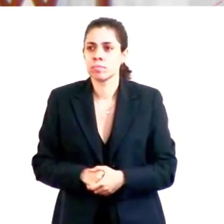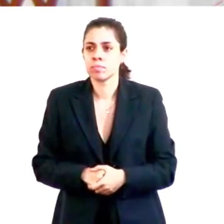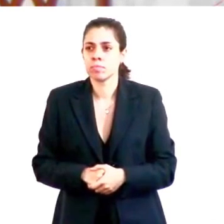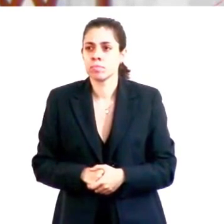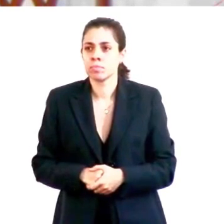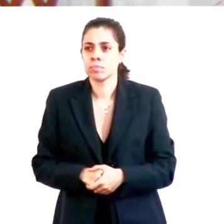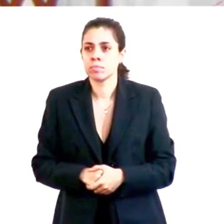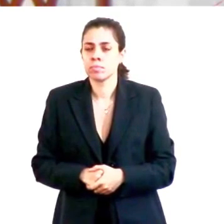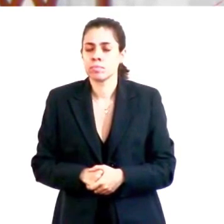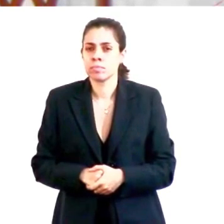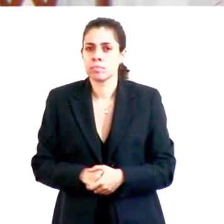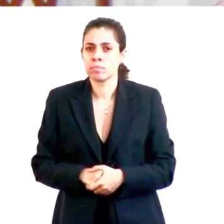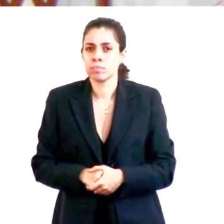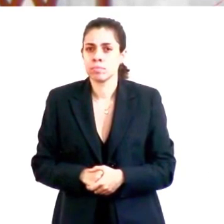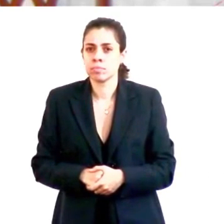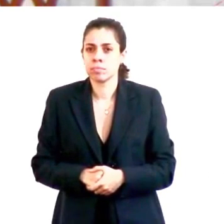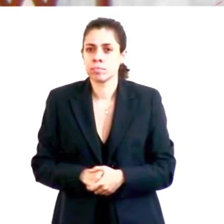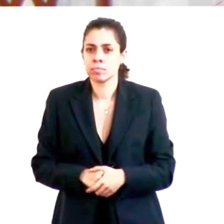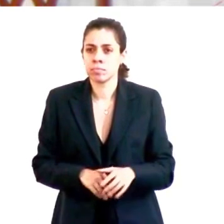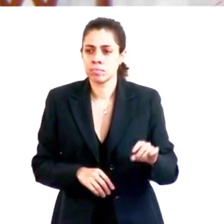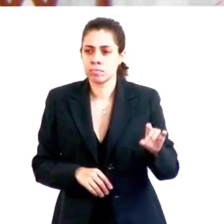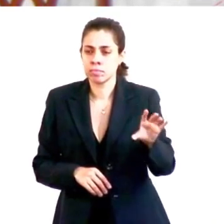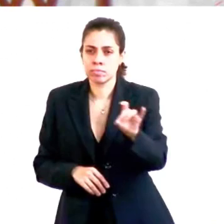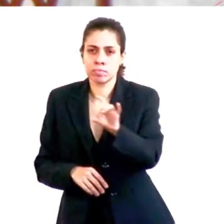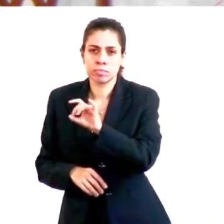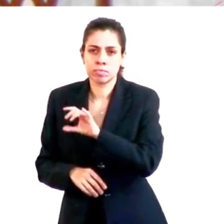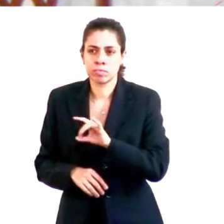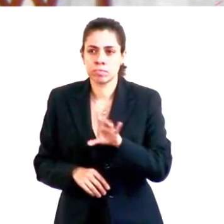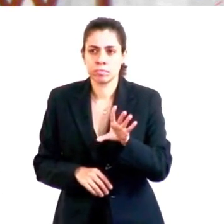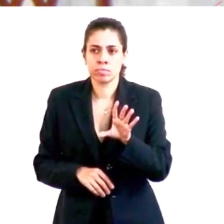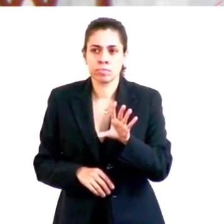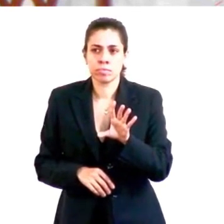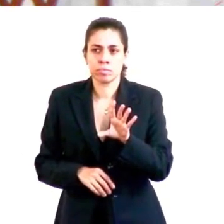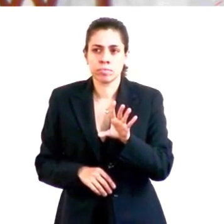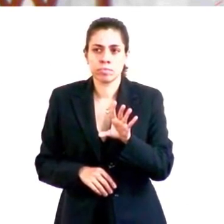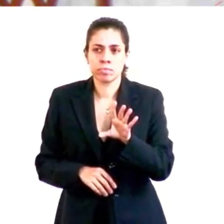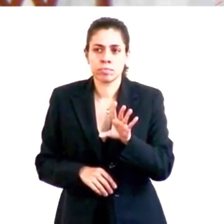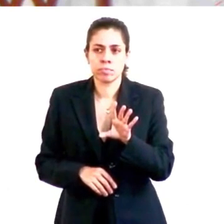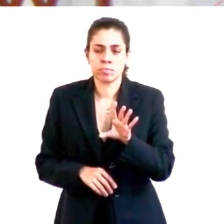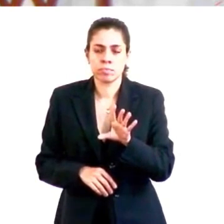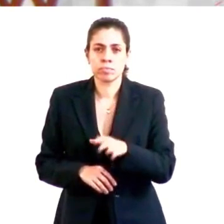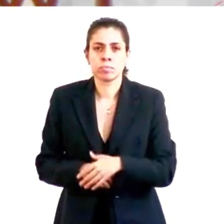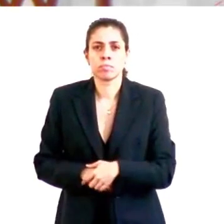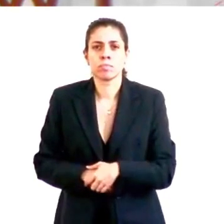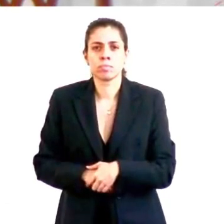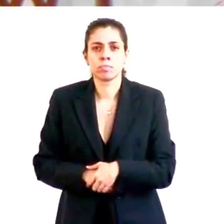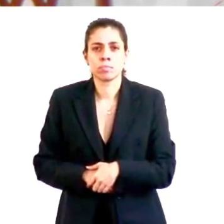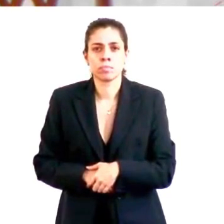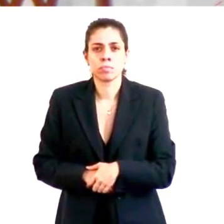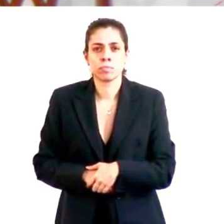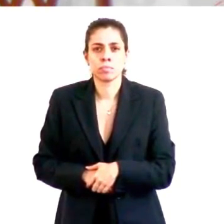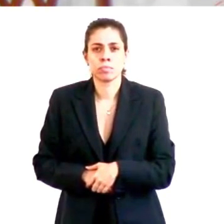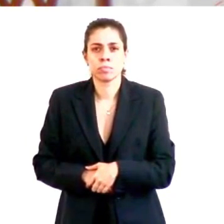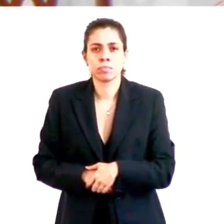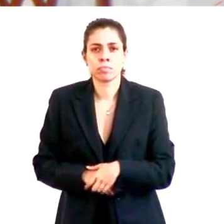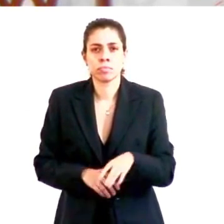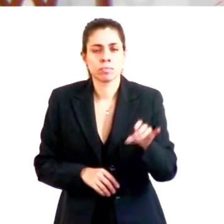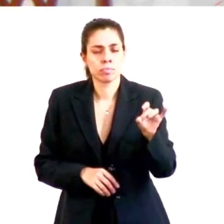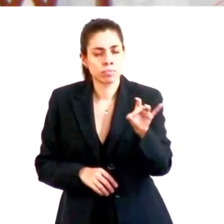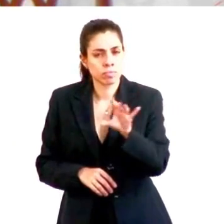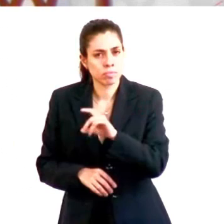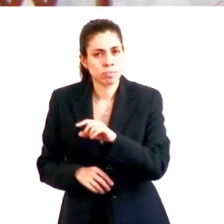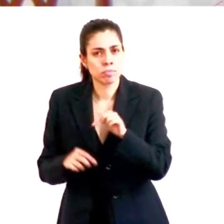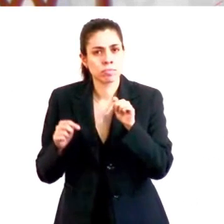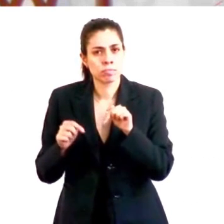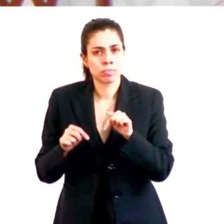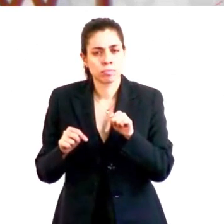A mim e cada um de vocês, presente neste culto, ou você que nos acompanha